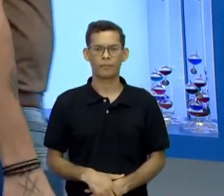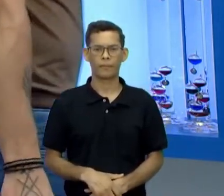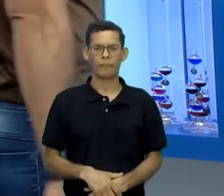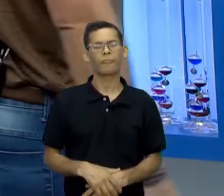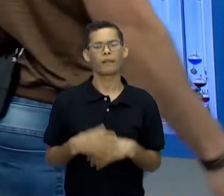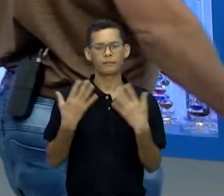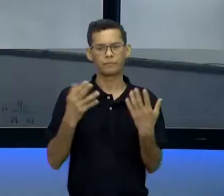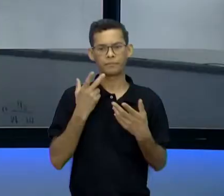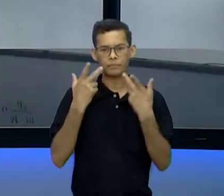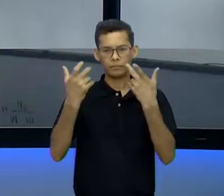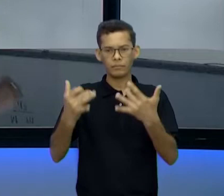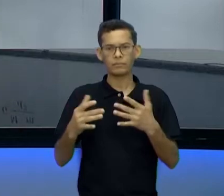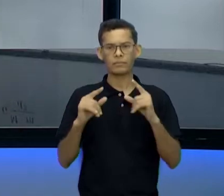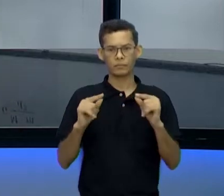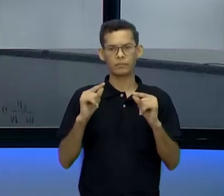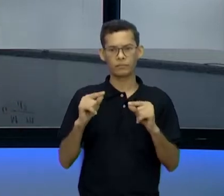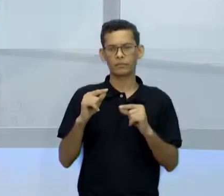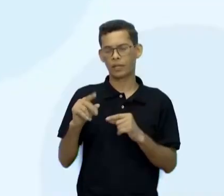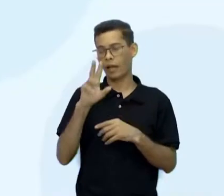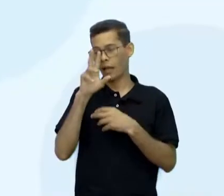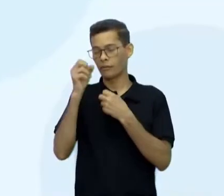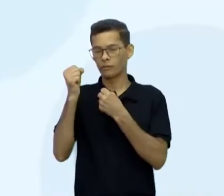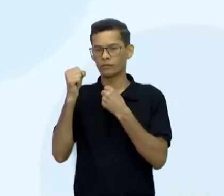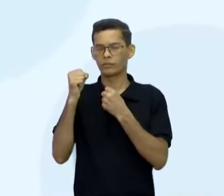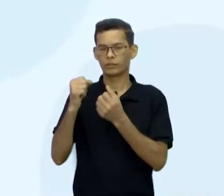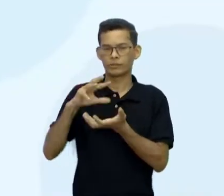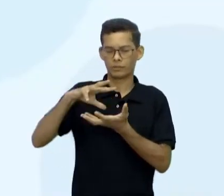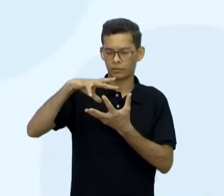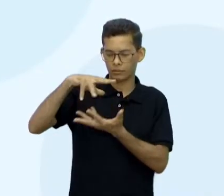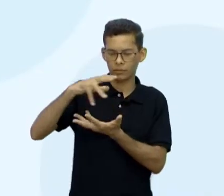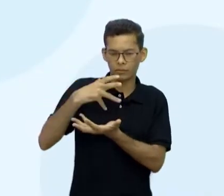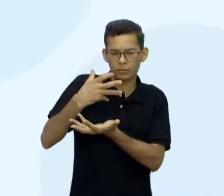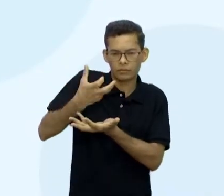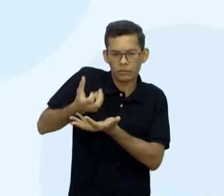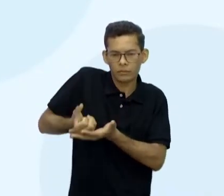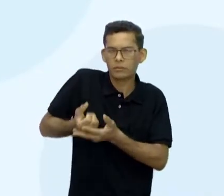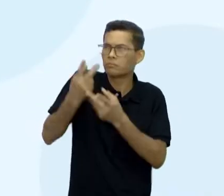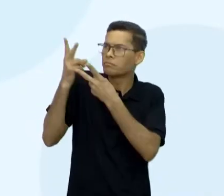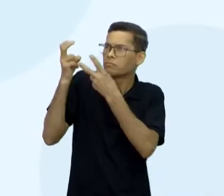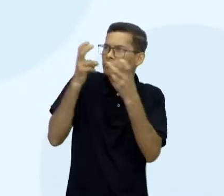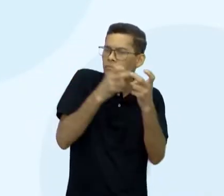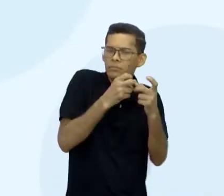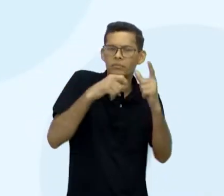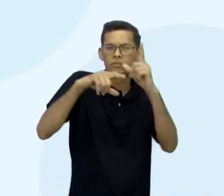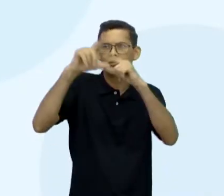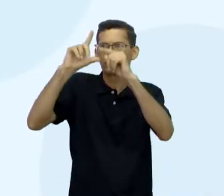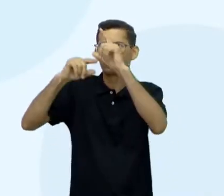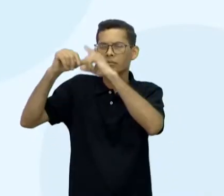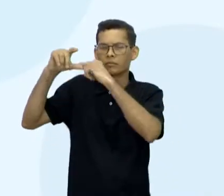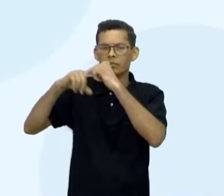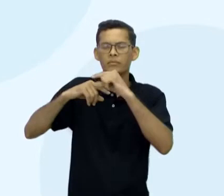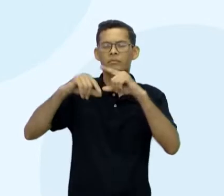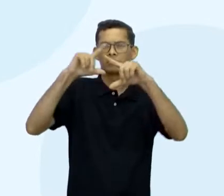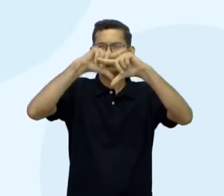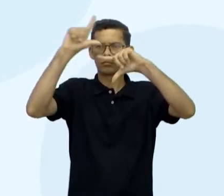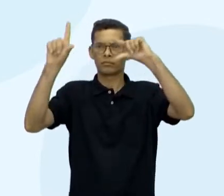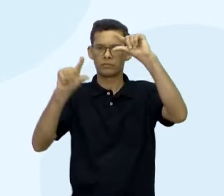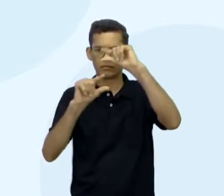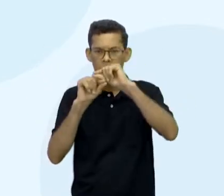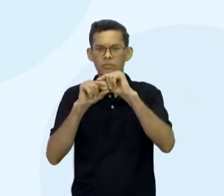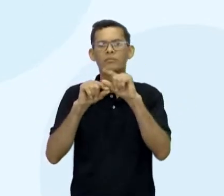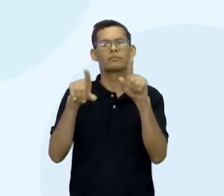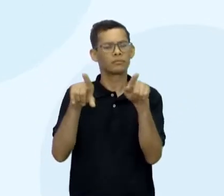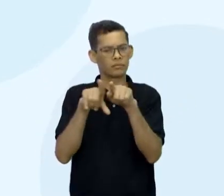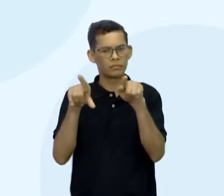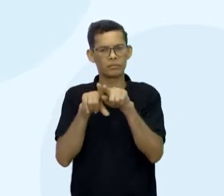da atração gravitacional é observada em objetos como planetas, estrelas e as galáxias. A massa dos